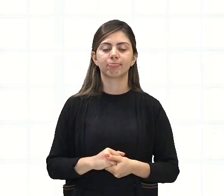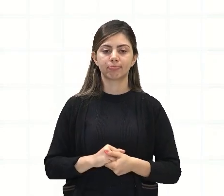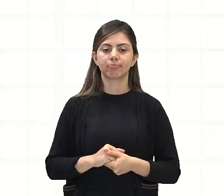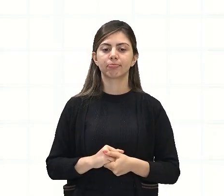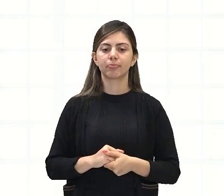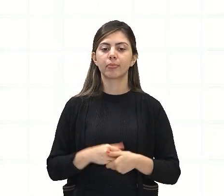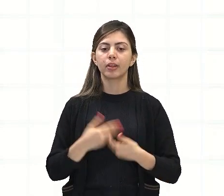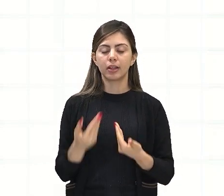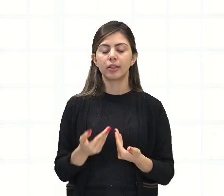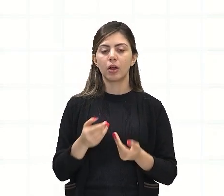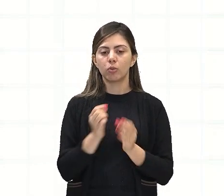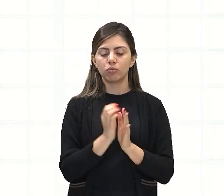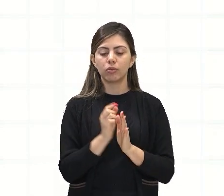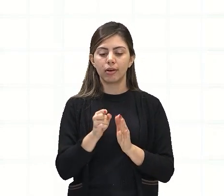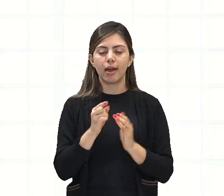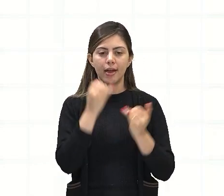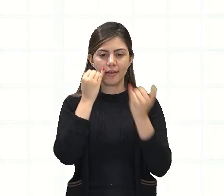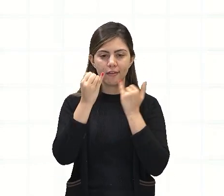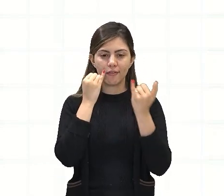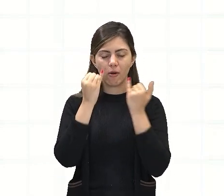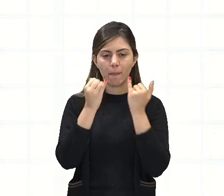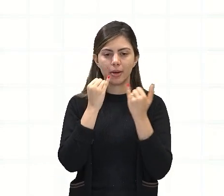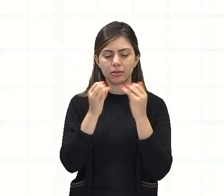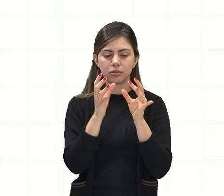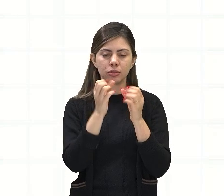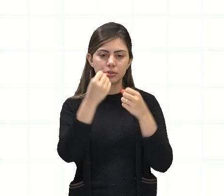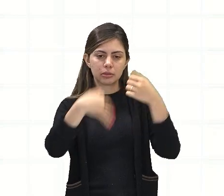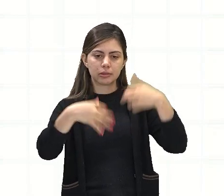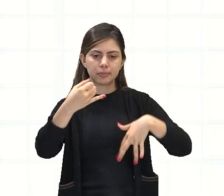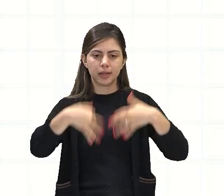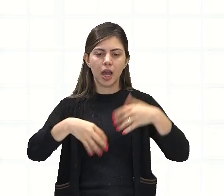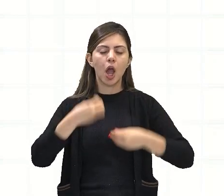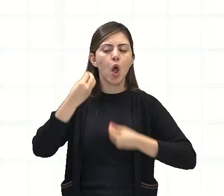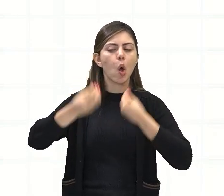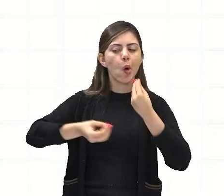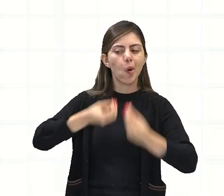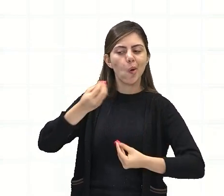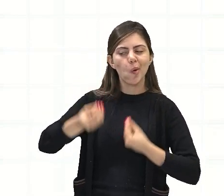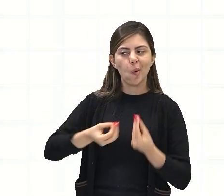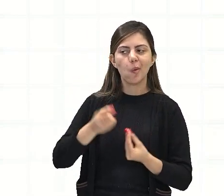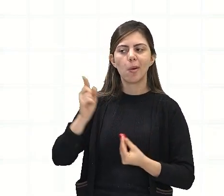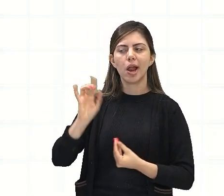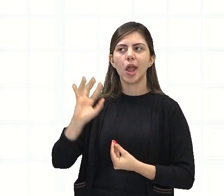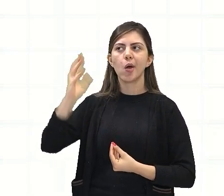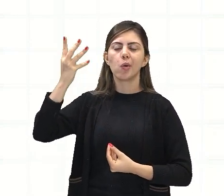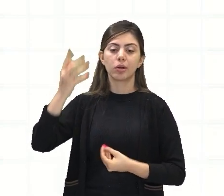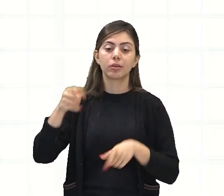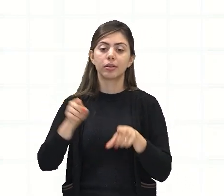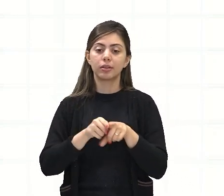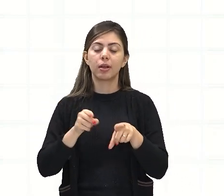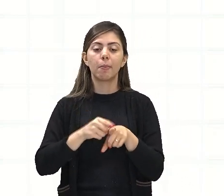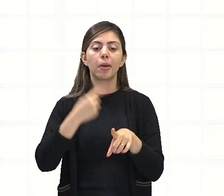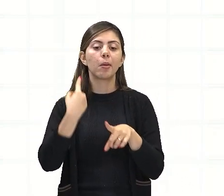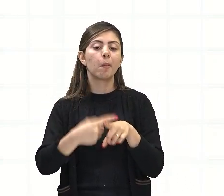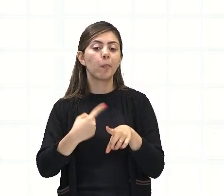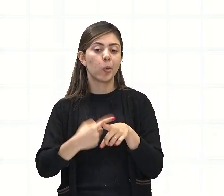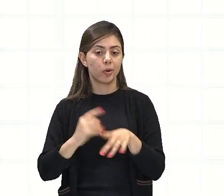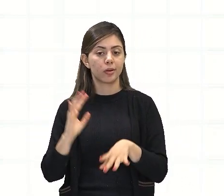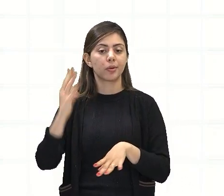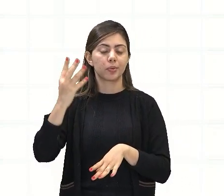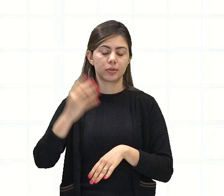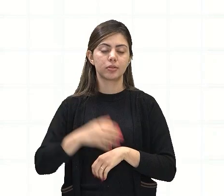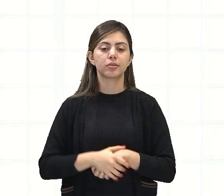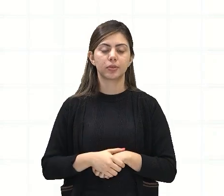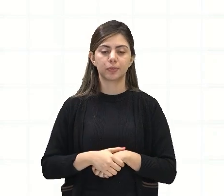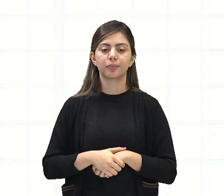o desenvolvimento, nós vamos ter o como aconteceu aquele evento, aquele fato, e vamos ter também o porquê, né?